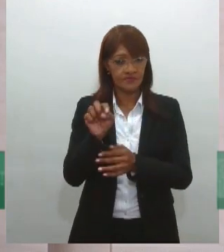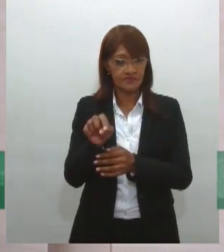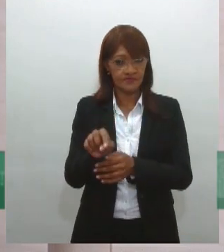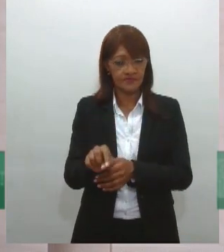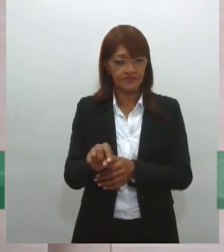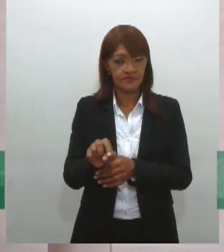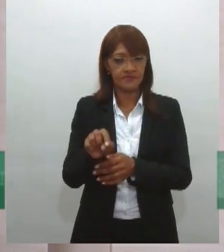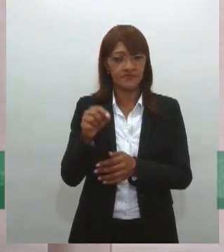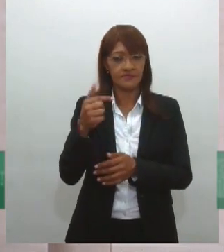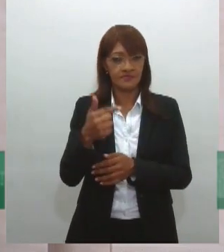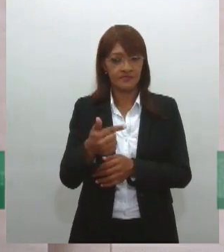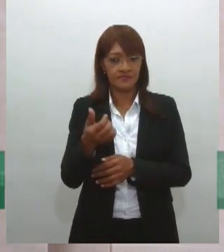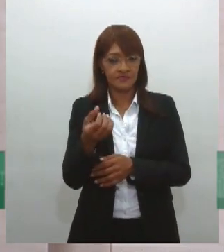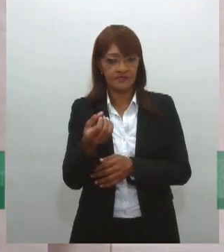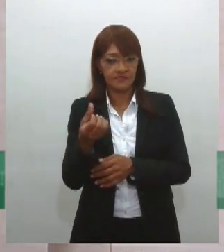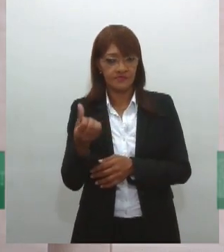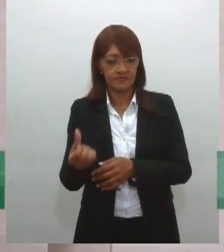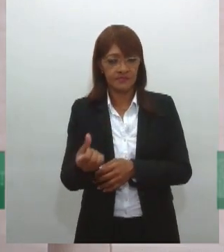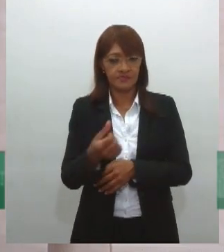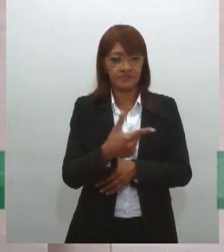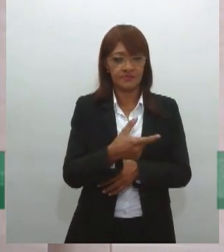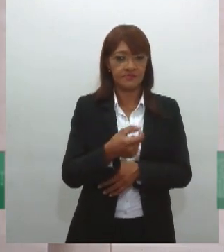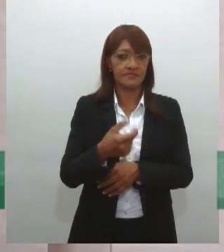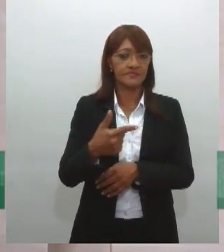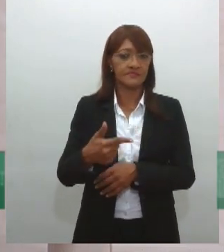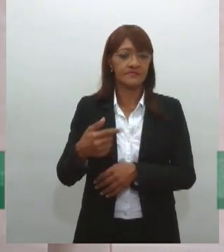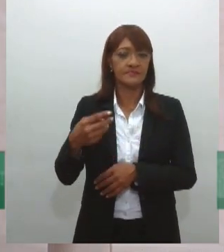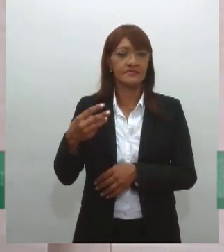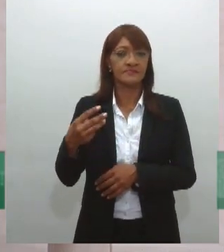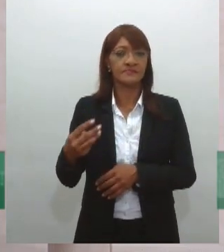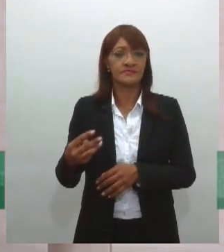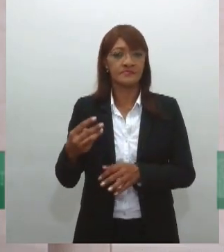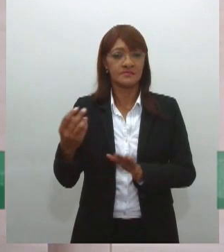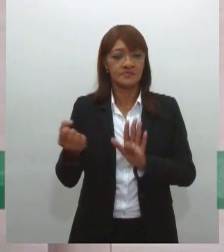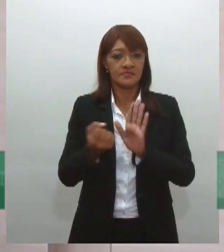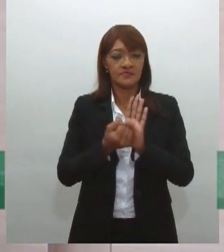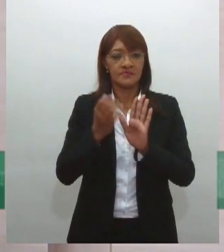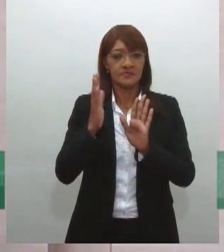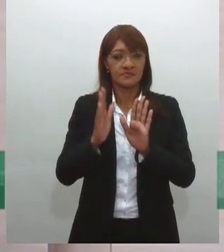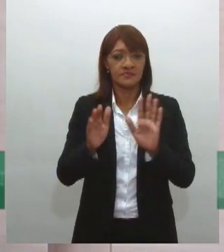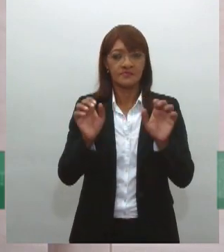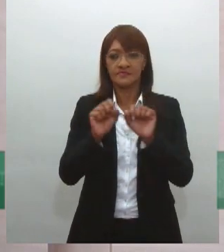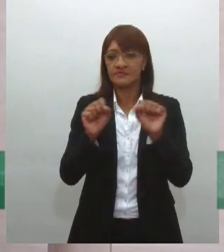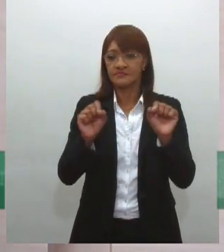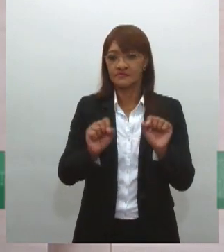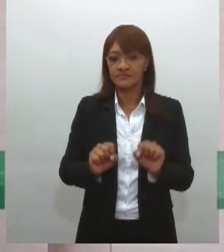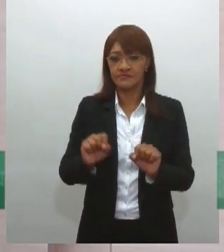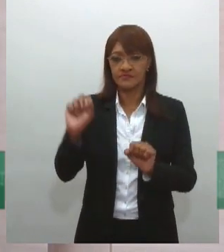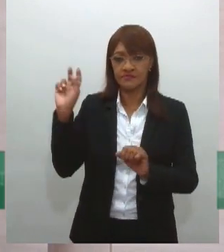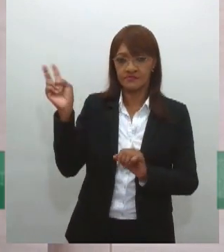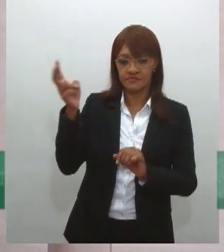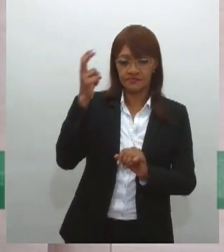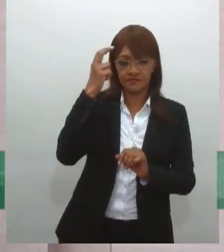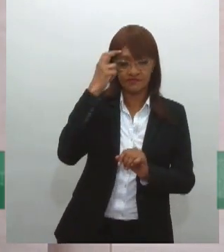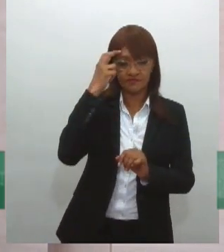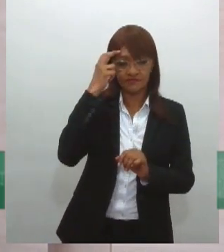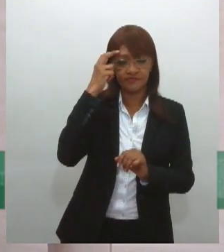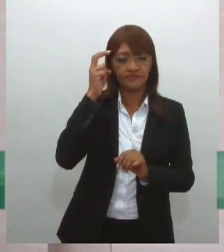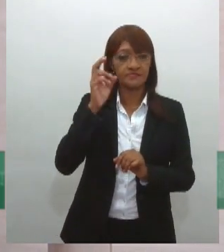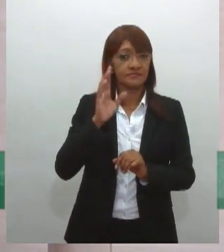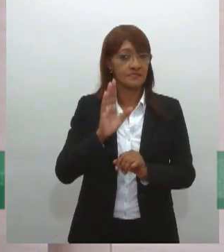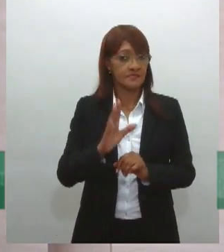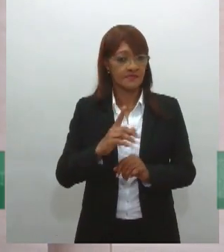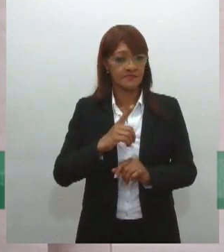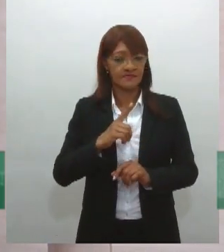de 2023, que instituiu o marco regulatório do Sistema Nacional de Cultura. Esse sistema está previsto na